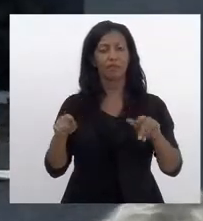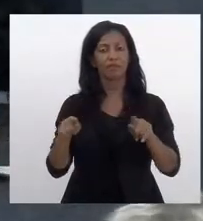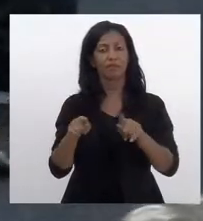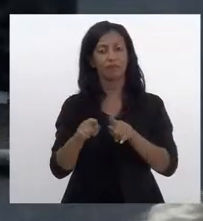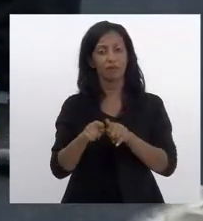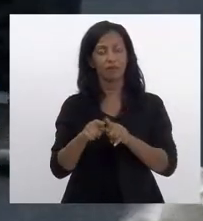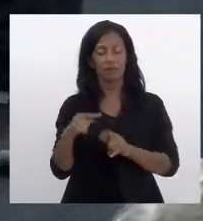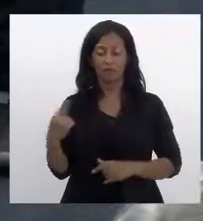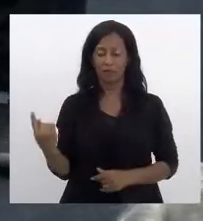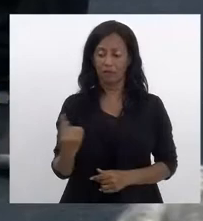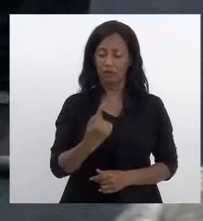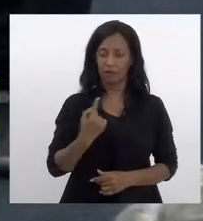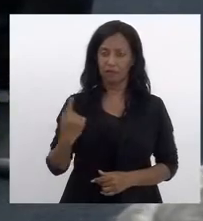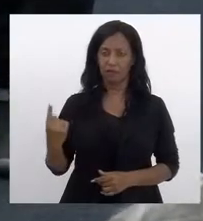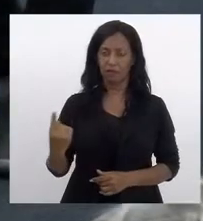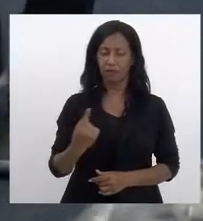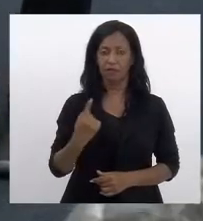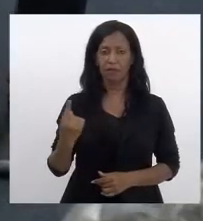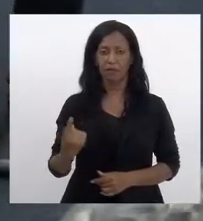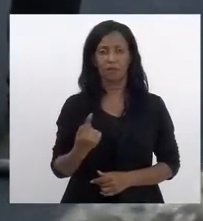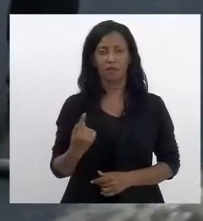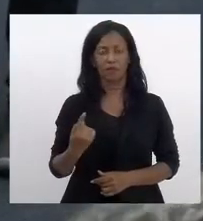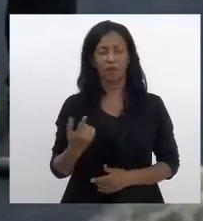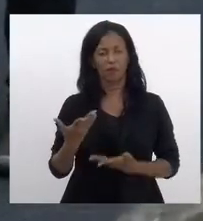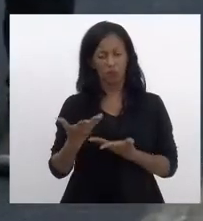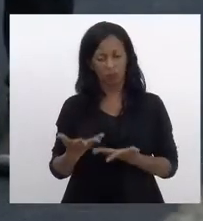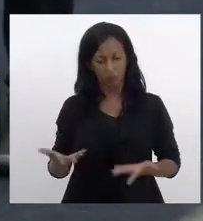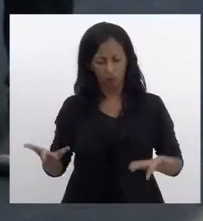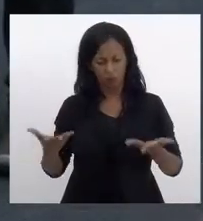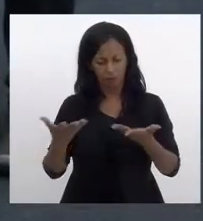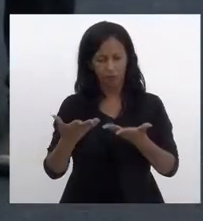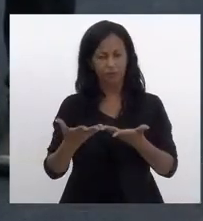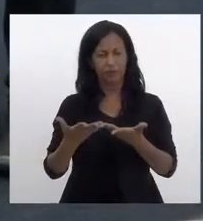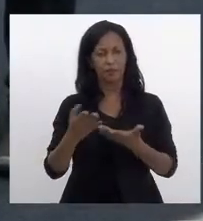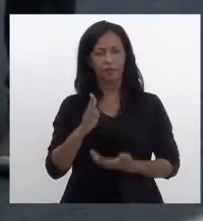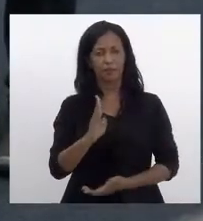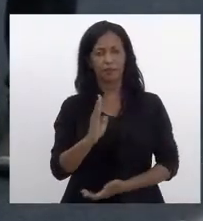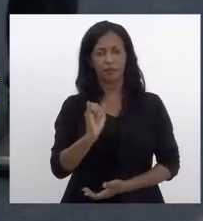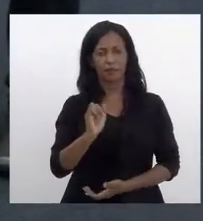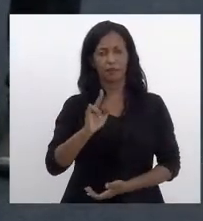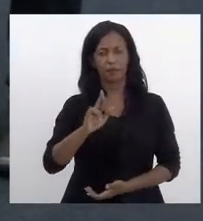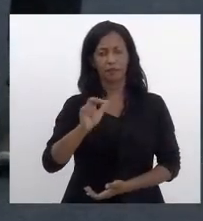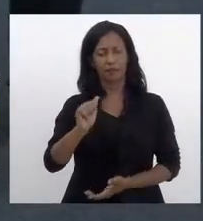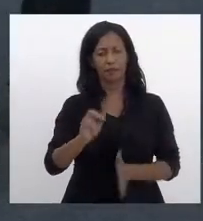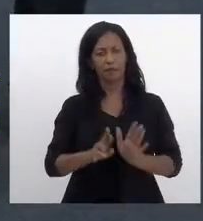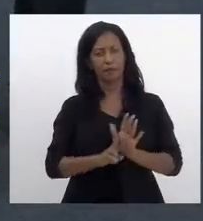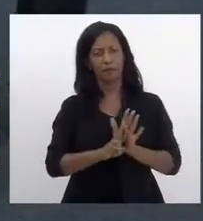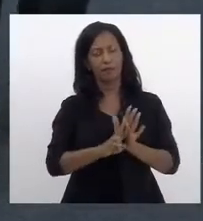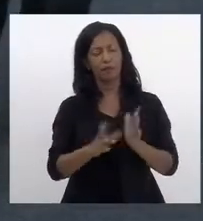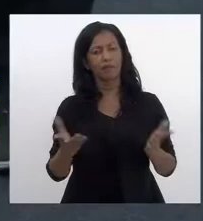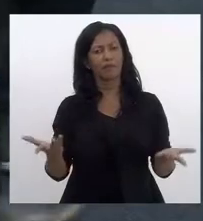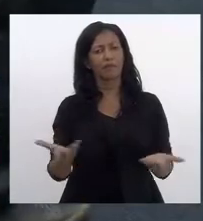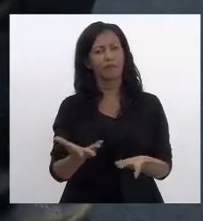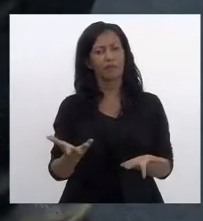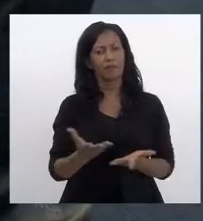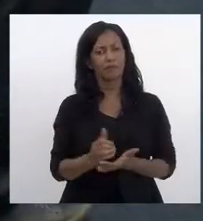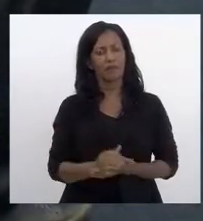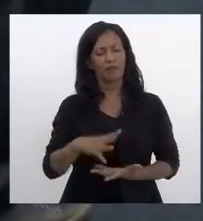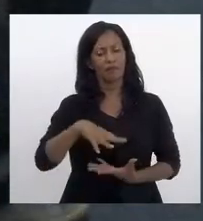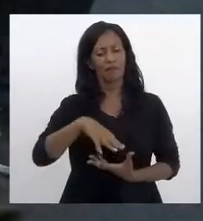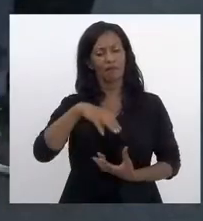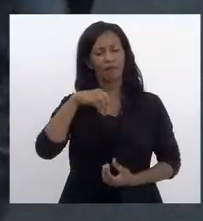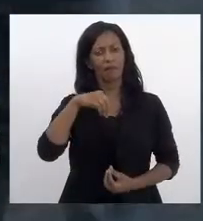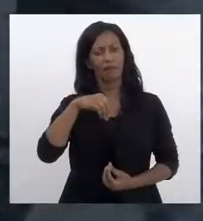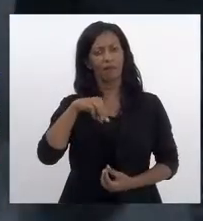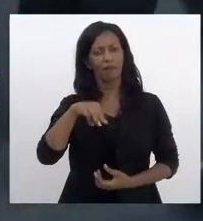que nós faremos uma homenagem ao Bira Carvalho, que representa hoje a alma da